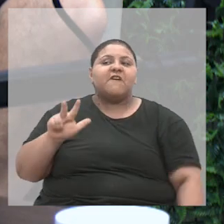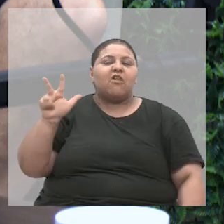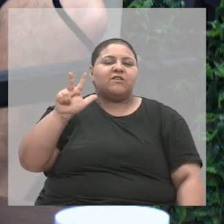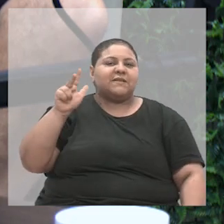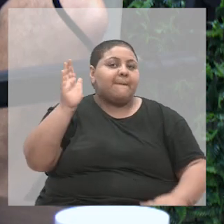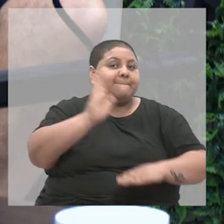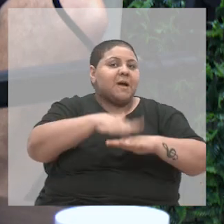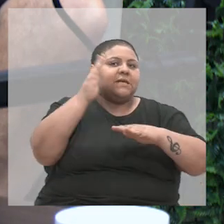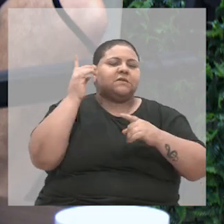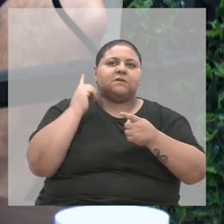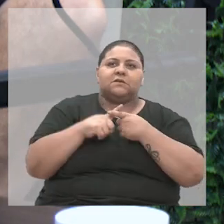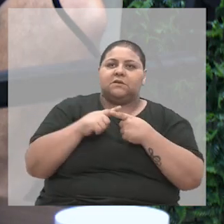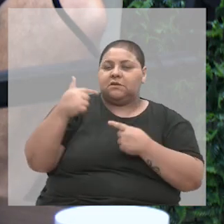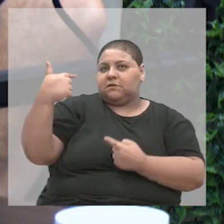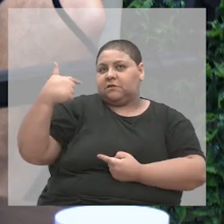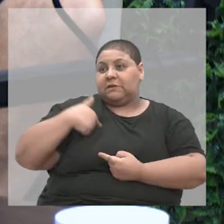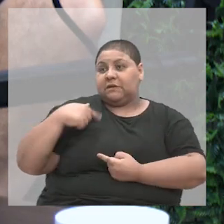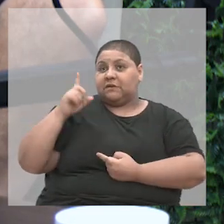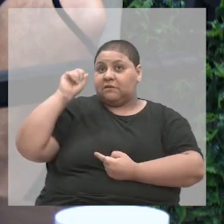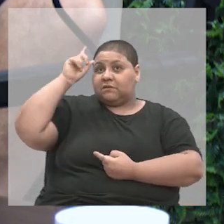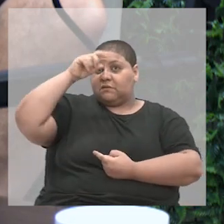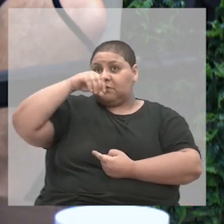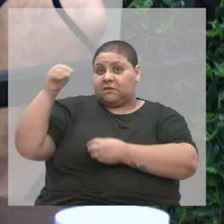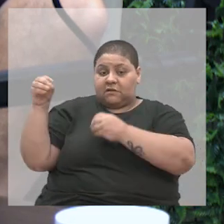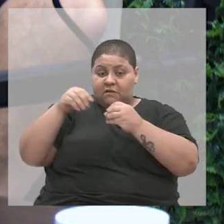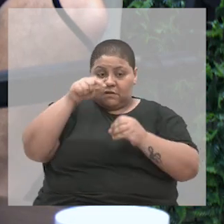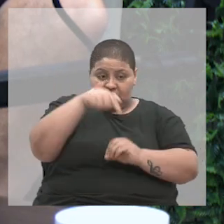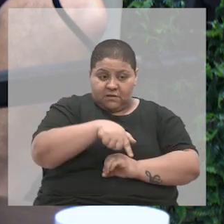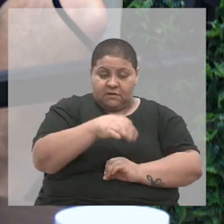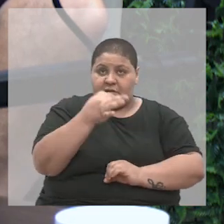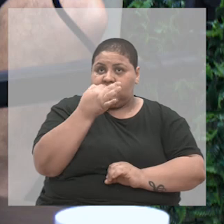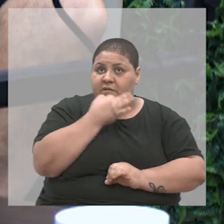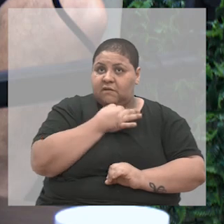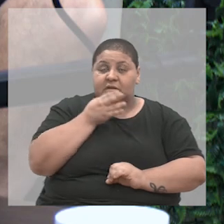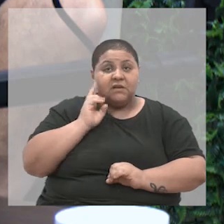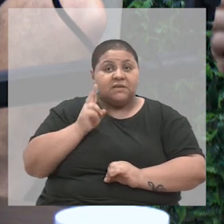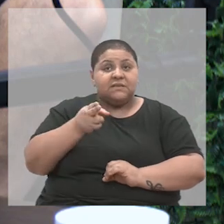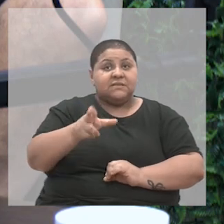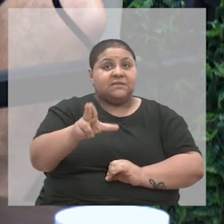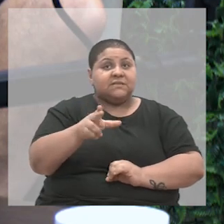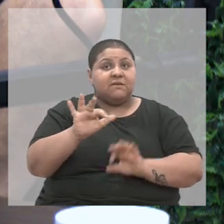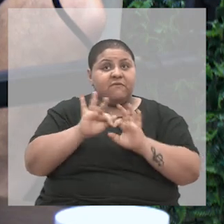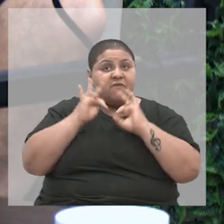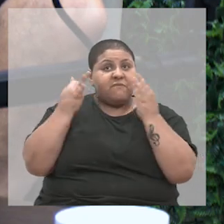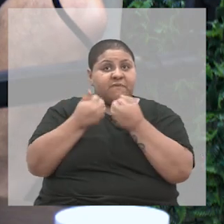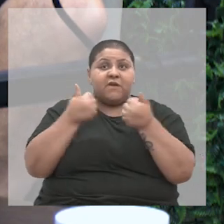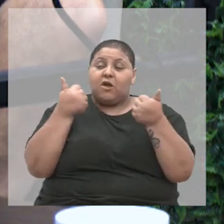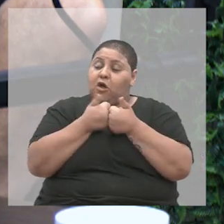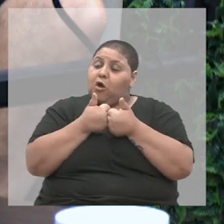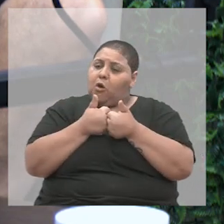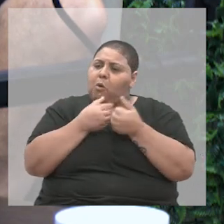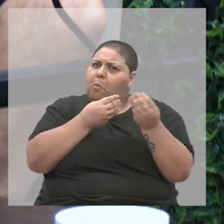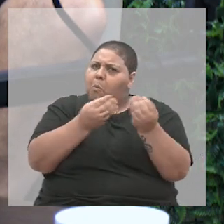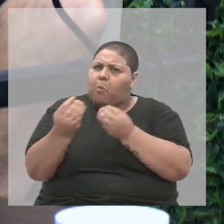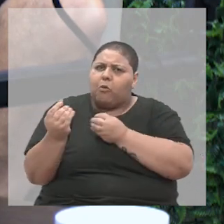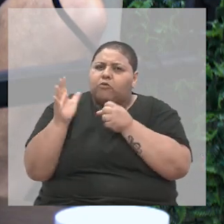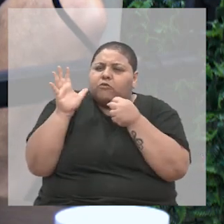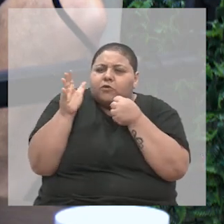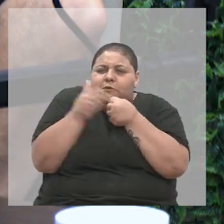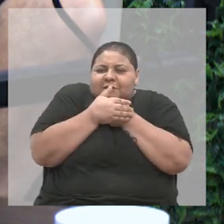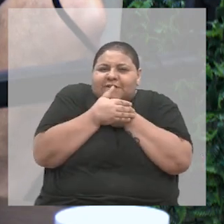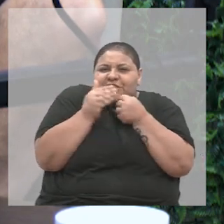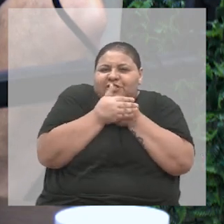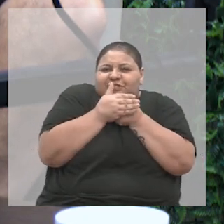valorizar eles muito mais, porque para mim foi muito difícil vir me mudar para cá do nada, que eu sempre tive a minha família comigo, sempre fui muito apegado à minha